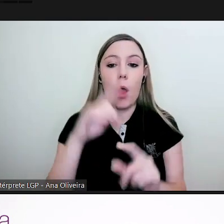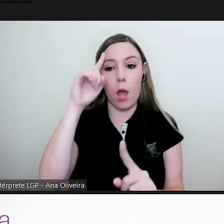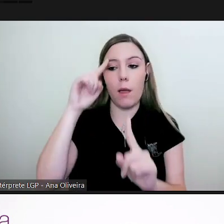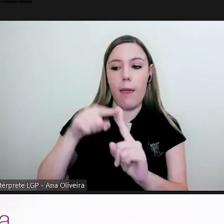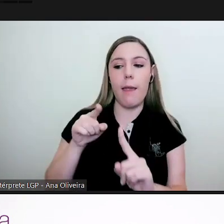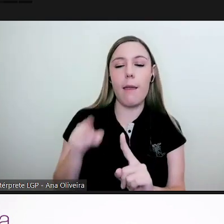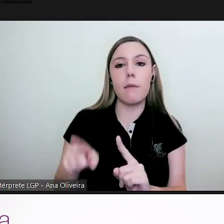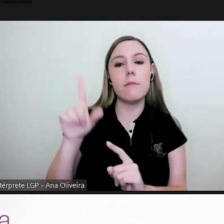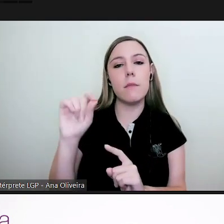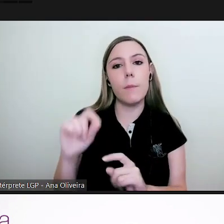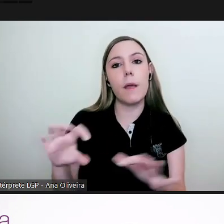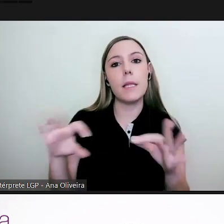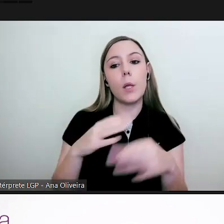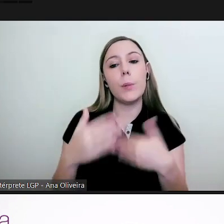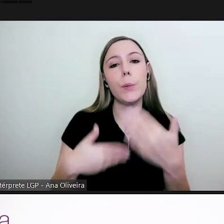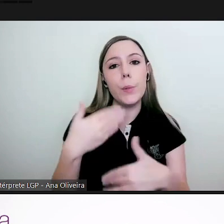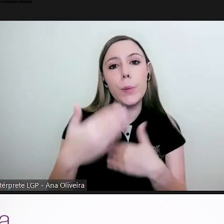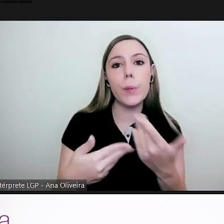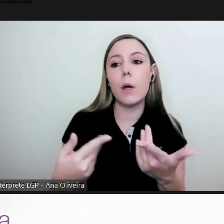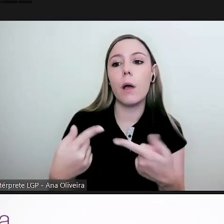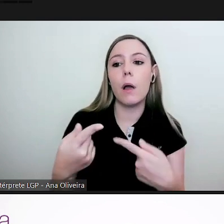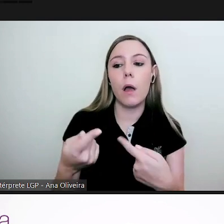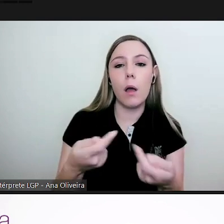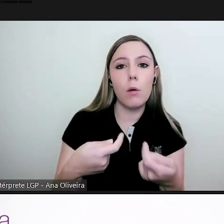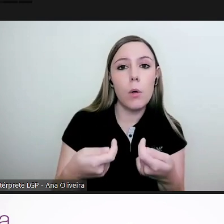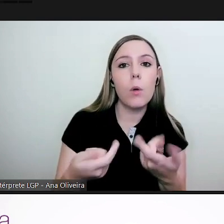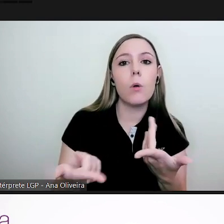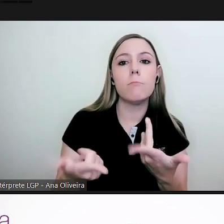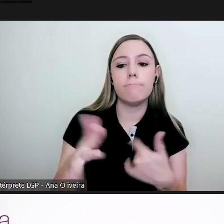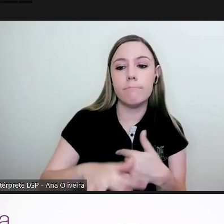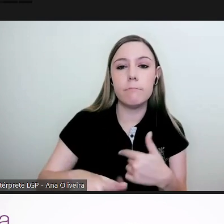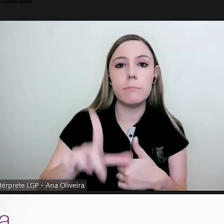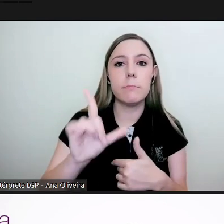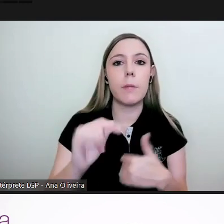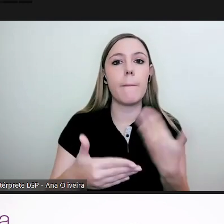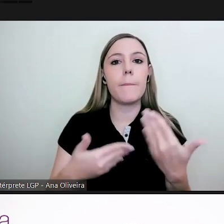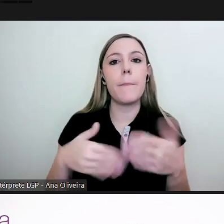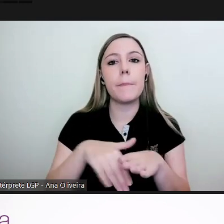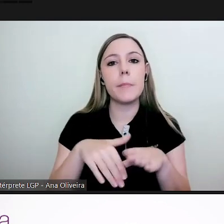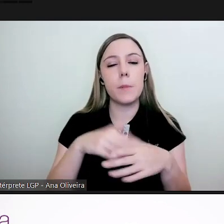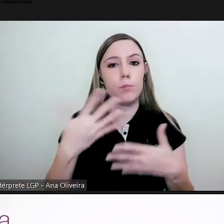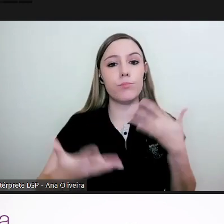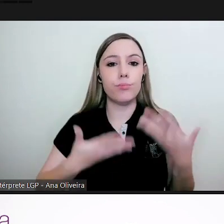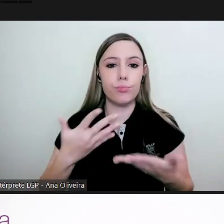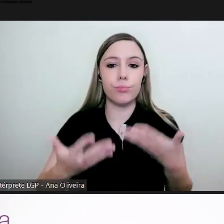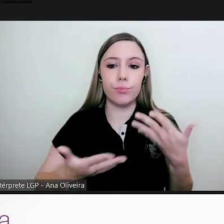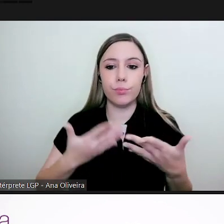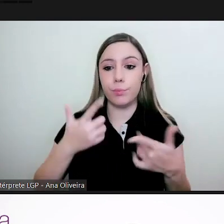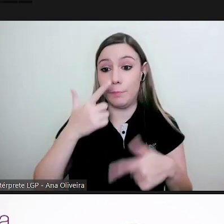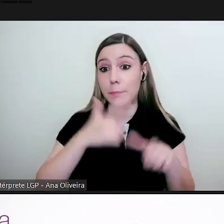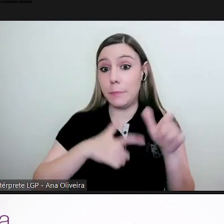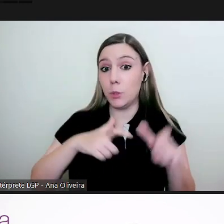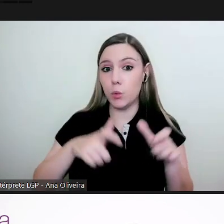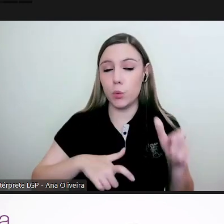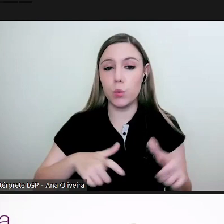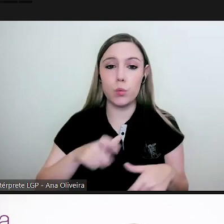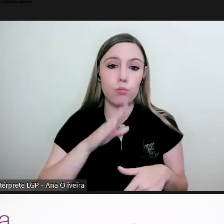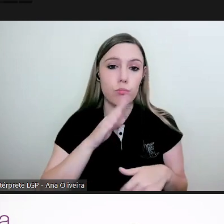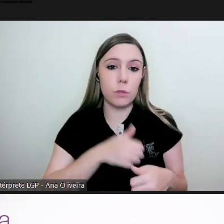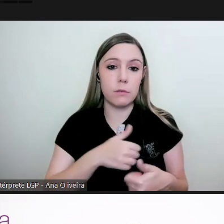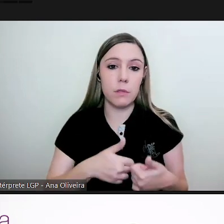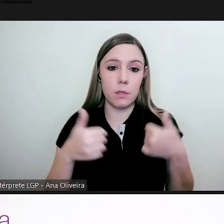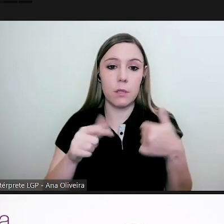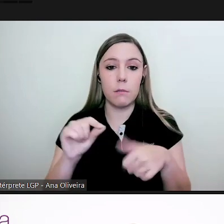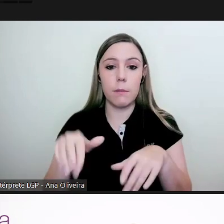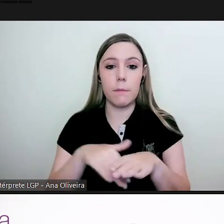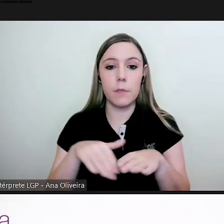também de dinâmicas de comércio local, de dinâmicas de participação ativa dos municípios, como seja a